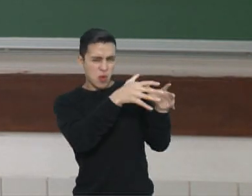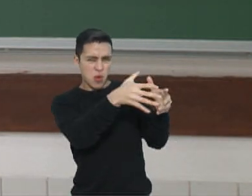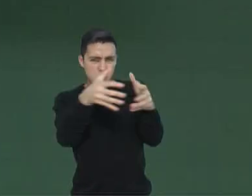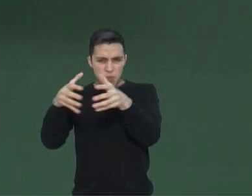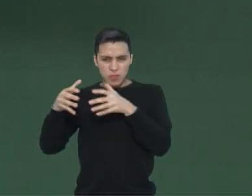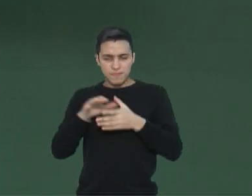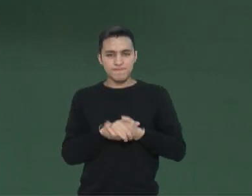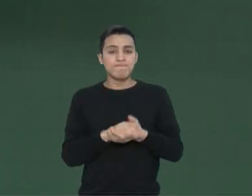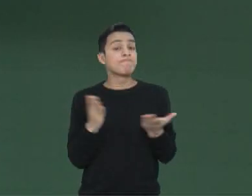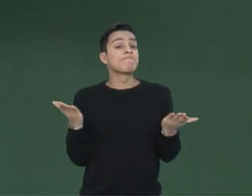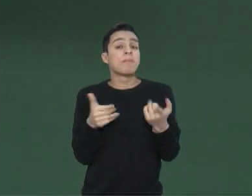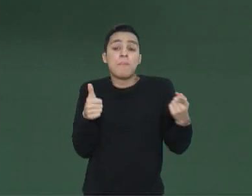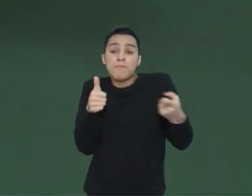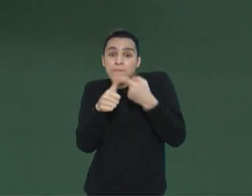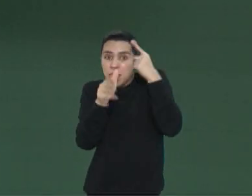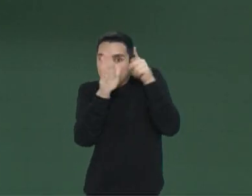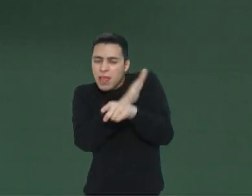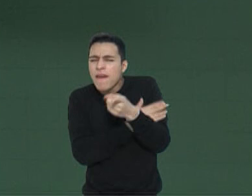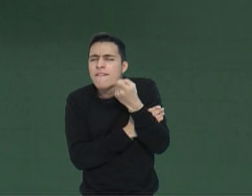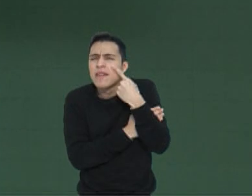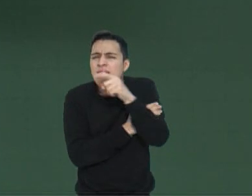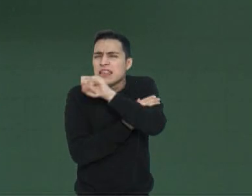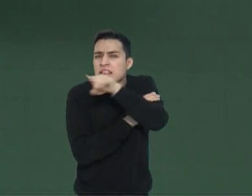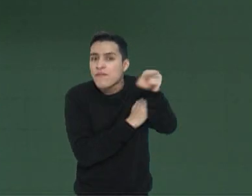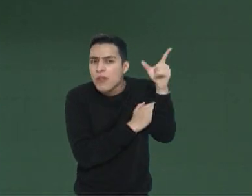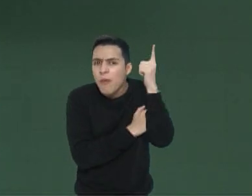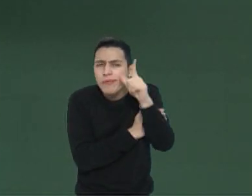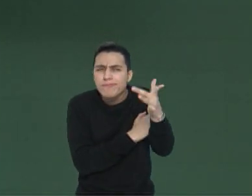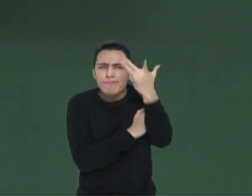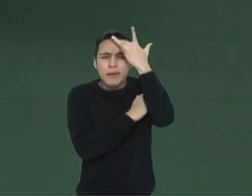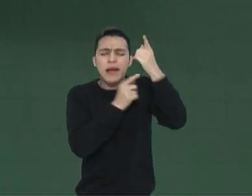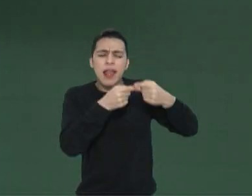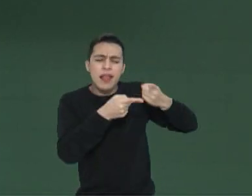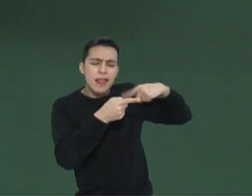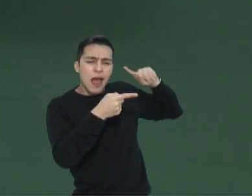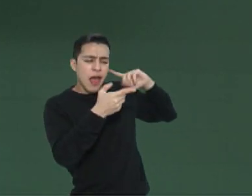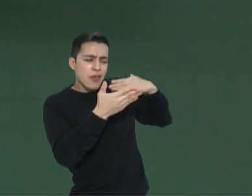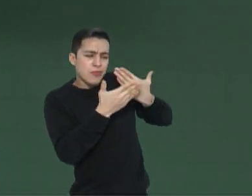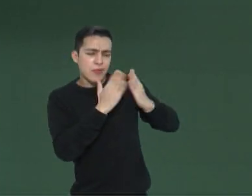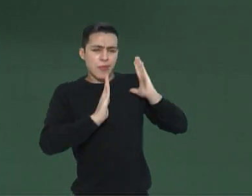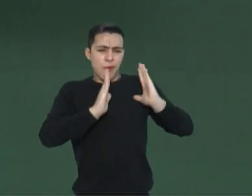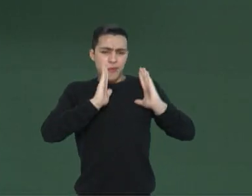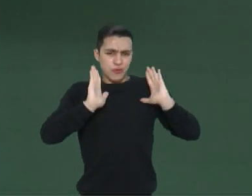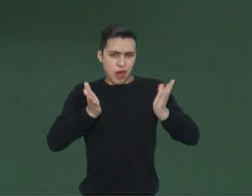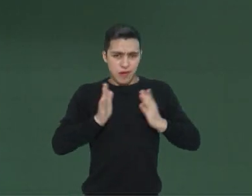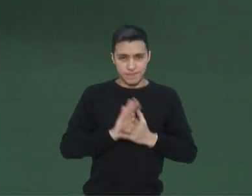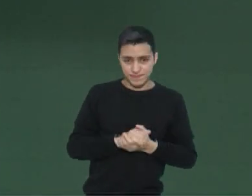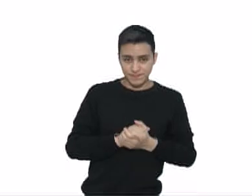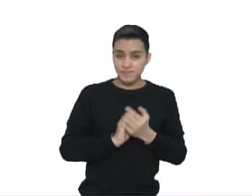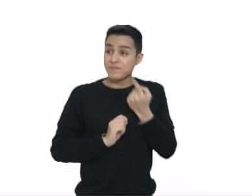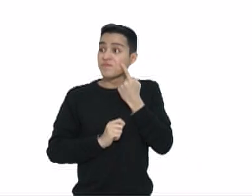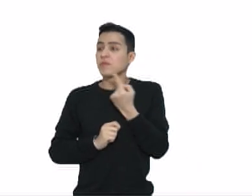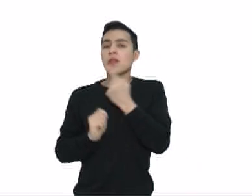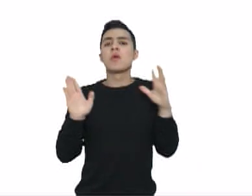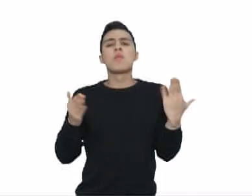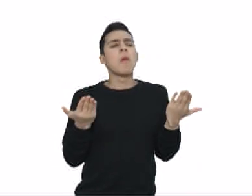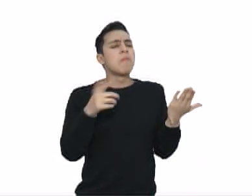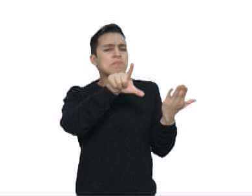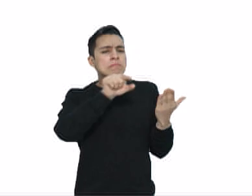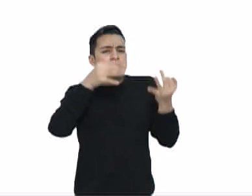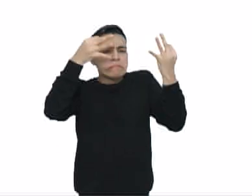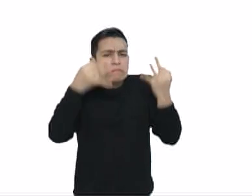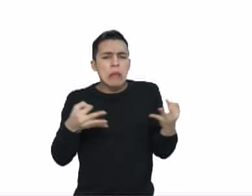Vamos então para o nosso primeiro quiz, ver se nós conseguimos registrar o que já estudamos nesse primeiro momento. Marque a alternativa